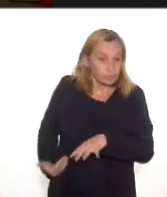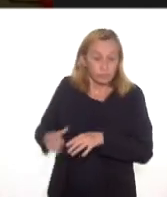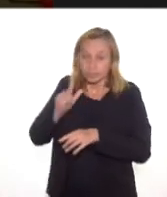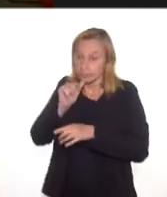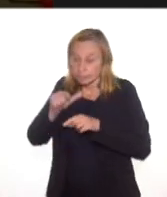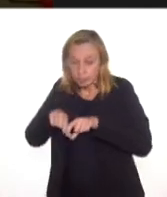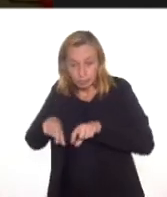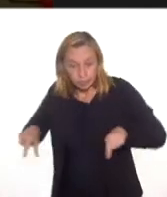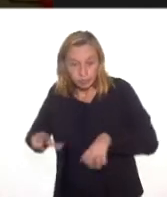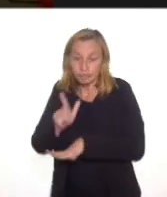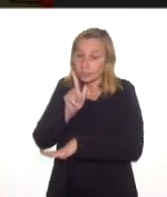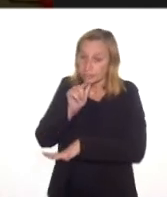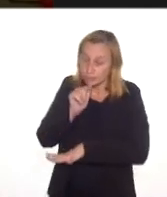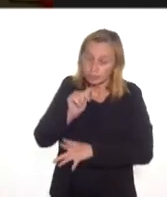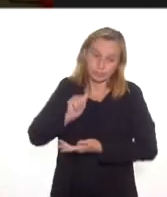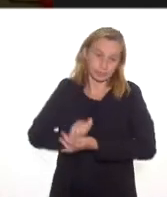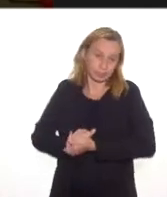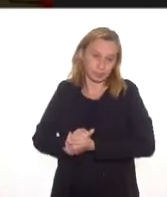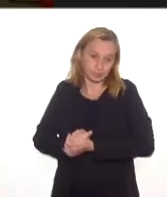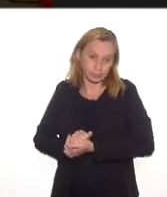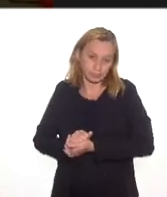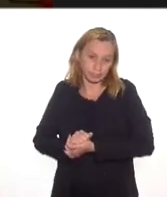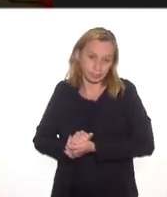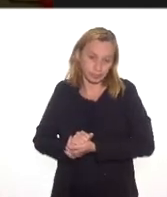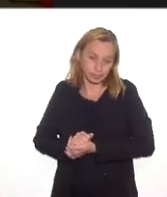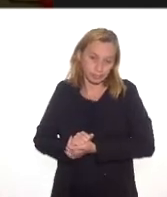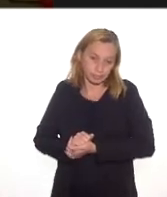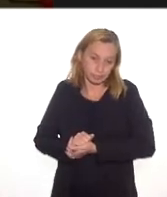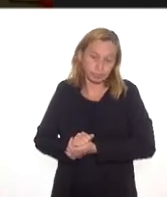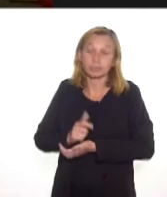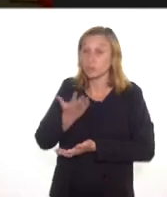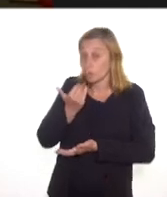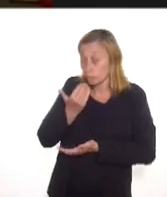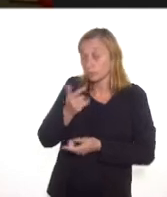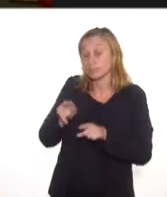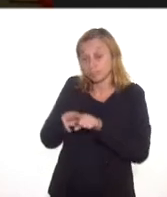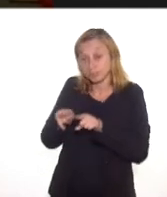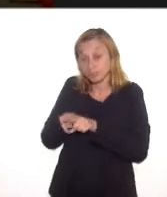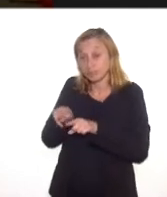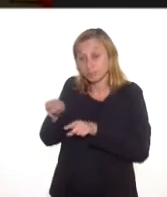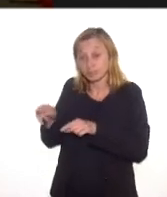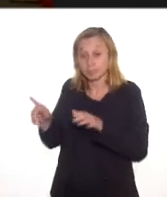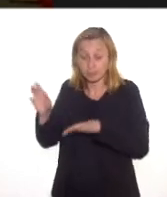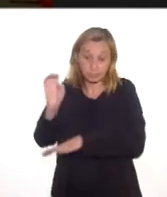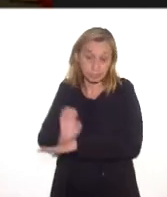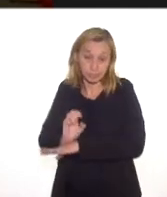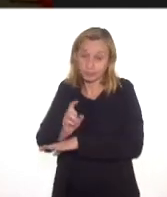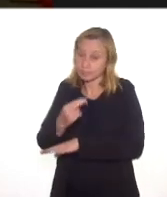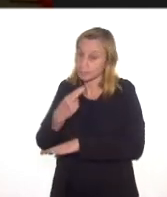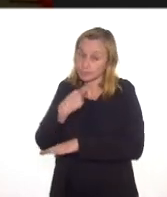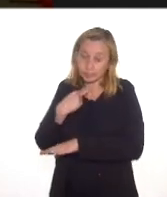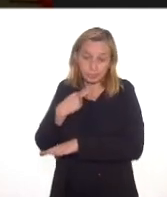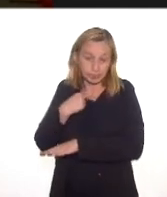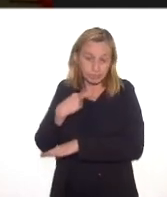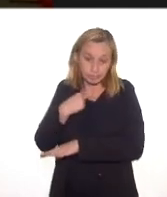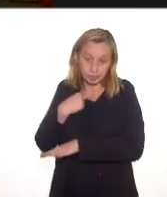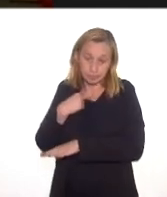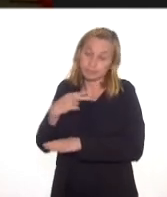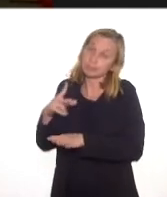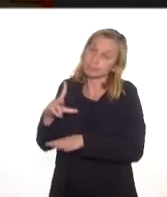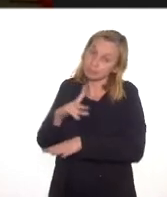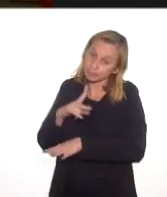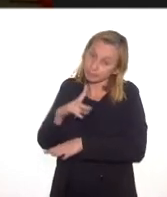básico, água, e desabastecida até de comida, esse é o Estado que não poderia ser ele